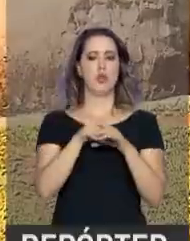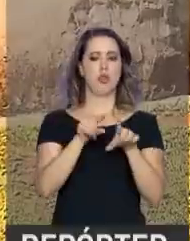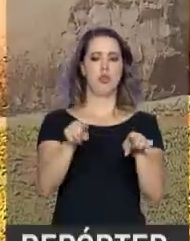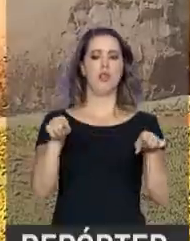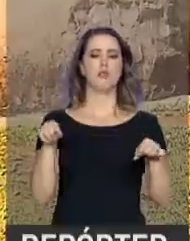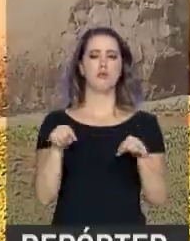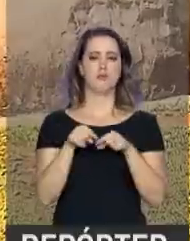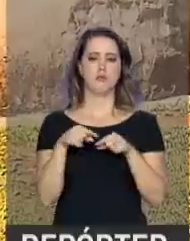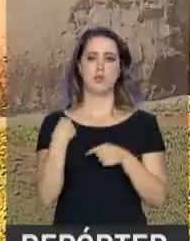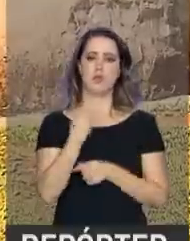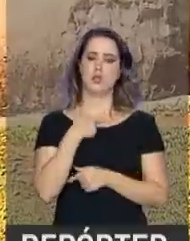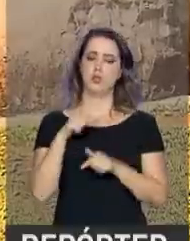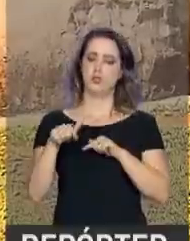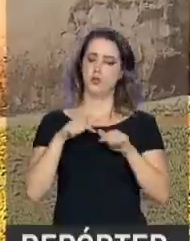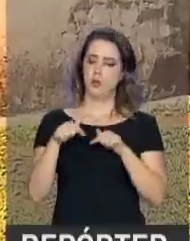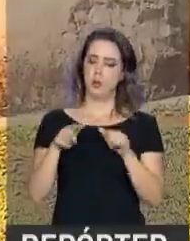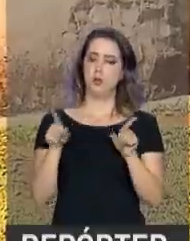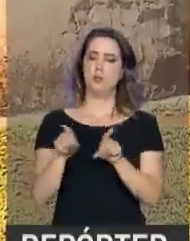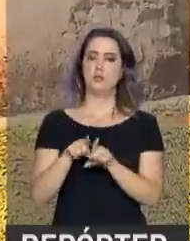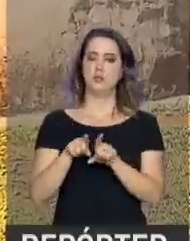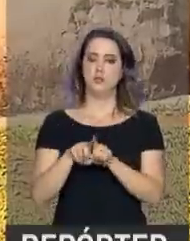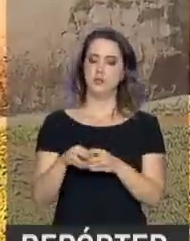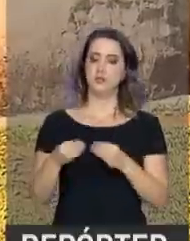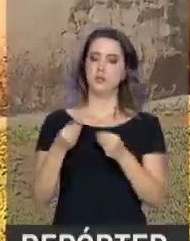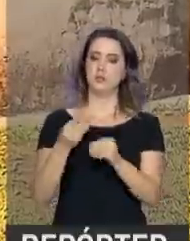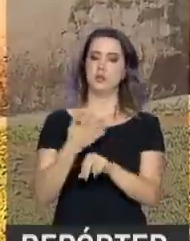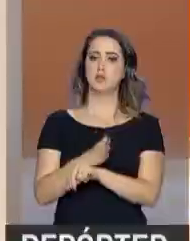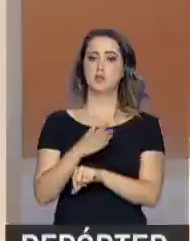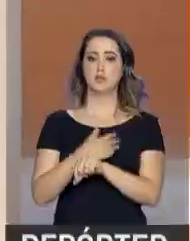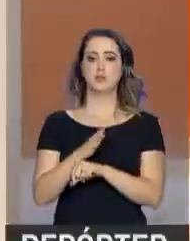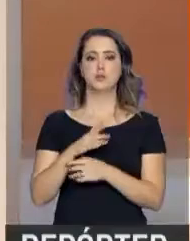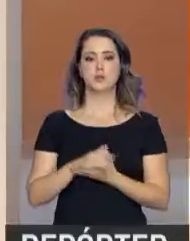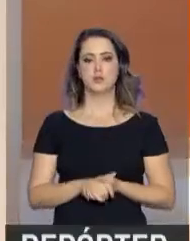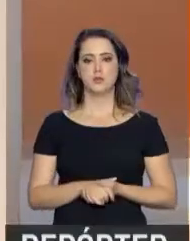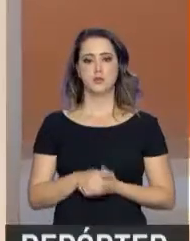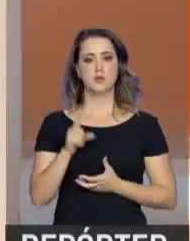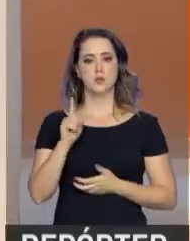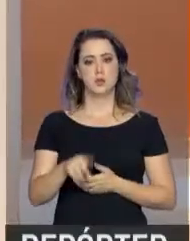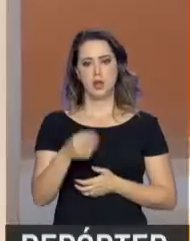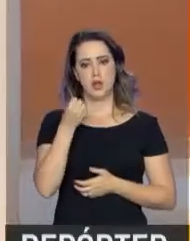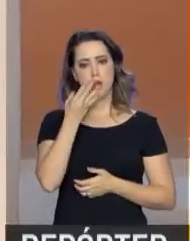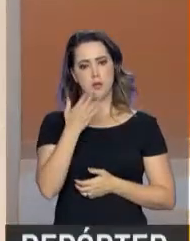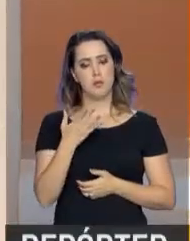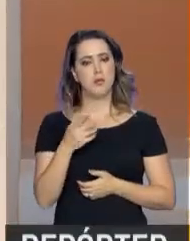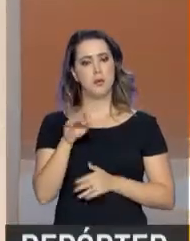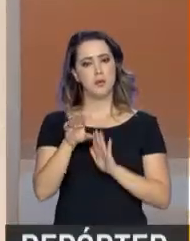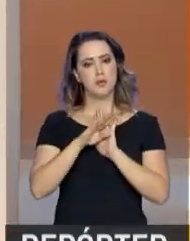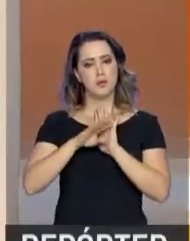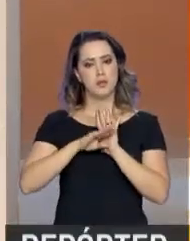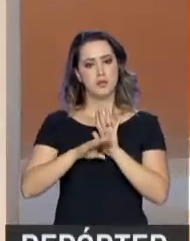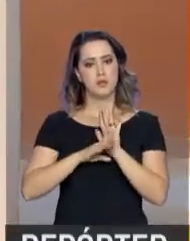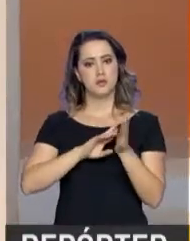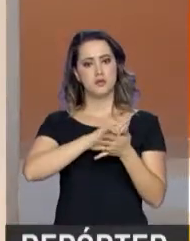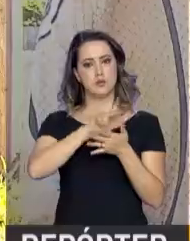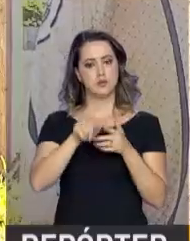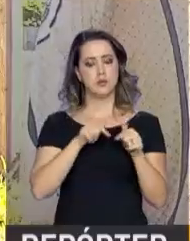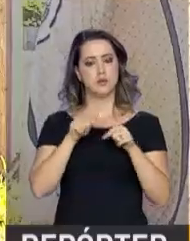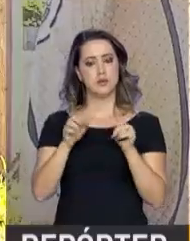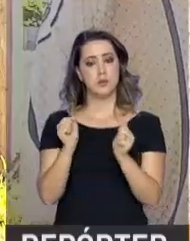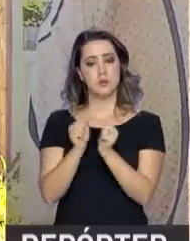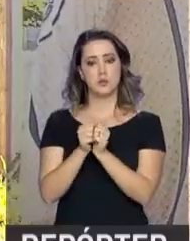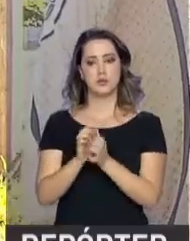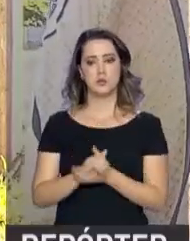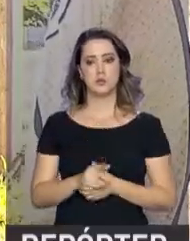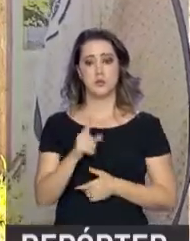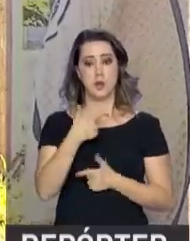sala a gente também trabalha é leva à prática não só na teoria é muito bacana esse projeto porque é muita diversidade e esse